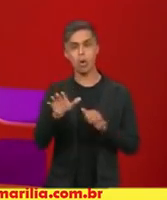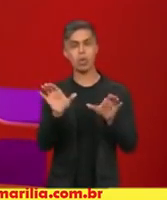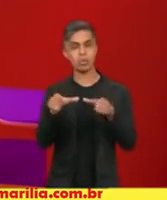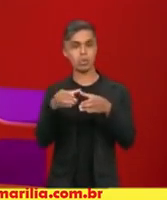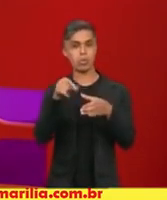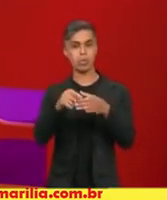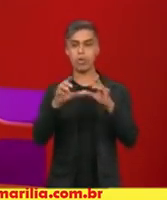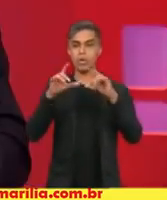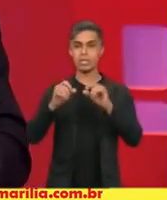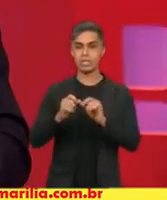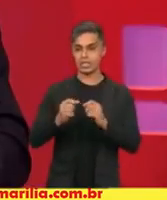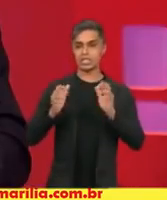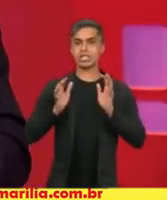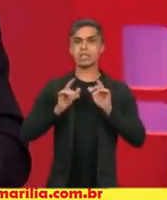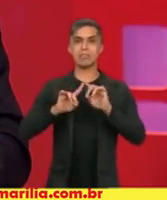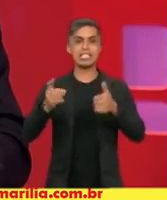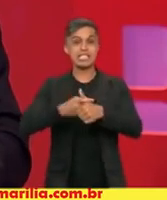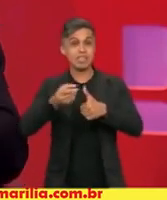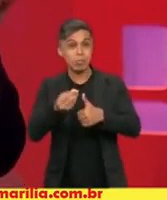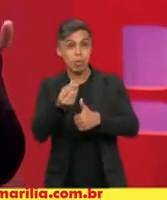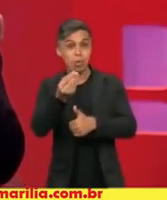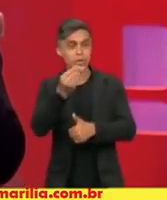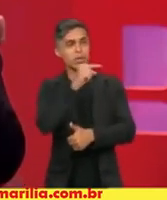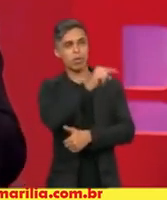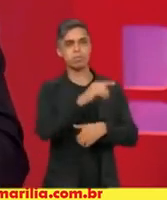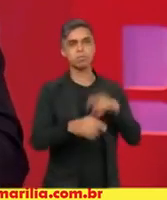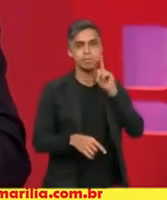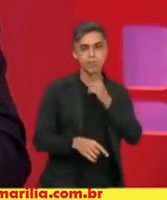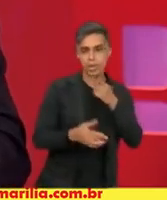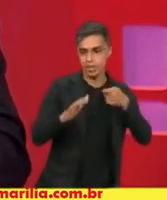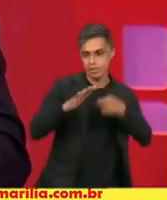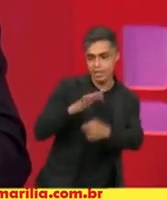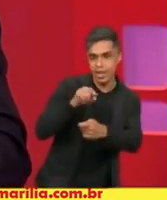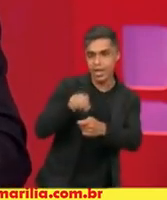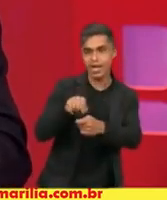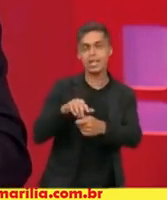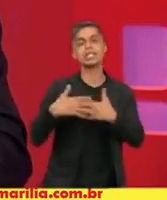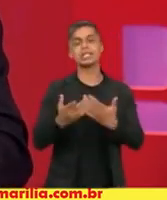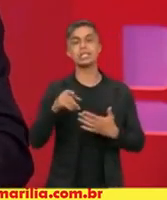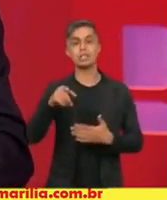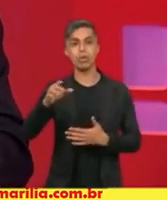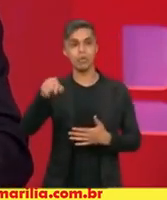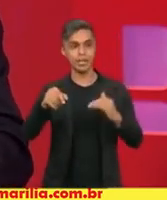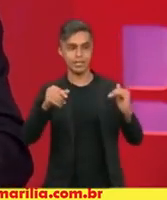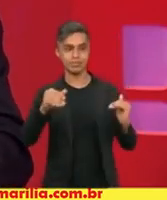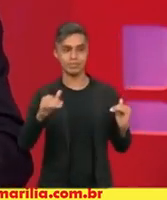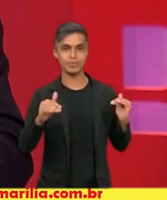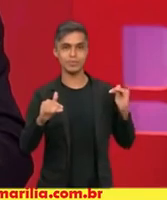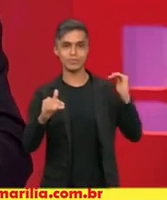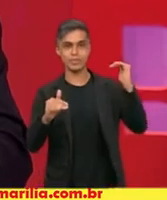ponto de vista da transferência hegemônica global? Os Estados Unidos financiariza, exatamente, a China produz. Exatamente. A Inglaterra financiariza, os Estados Unidos produz na